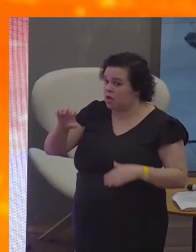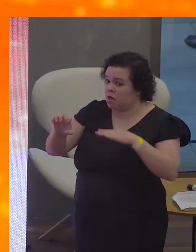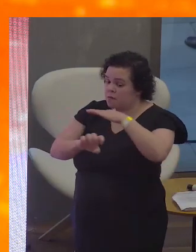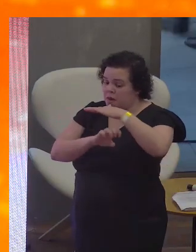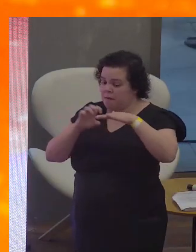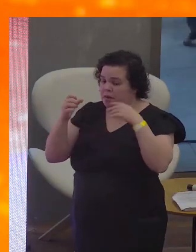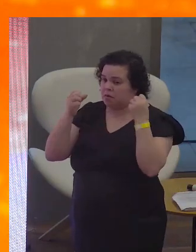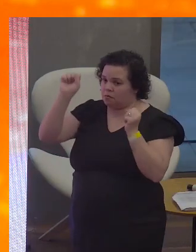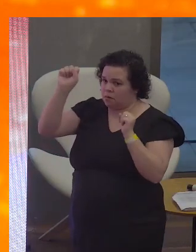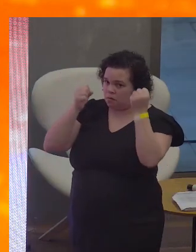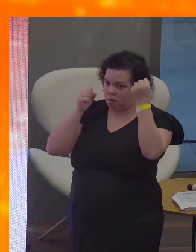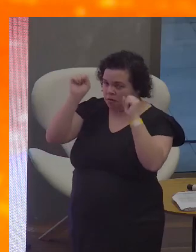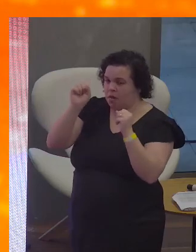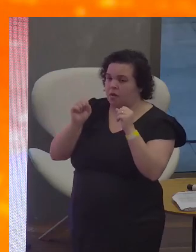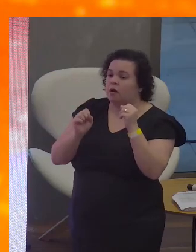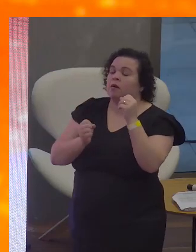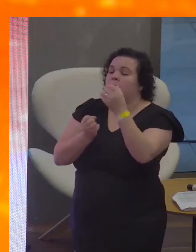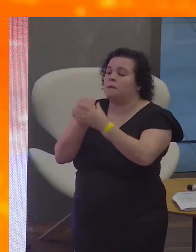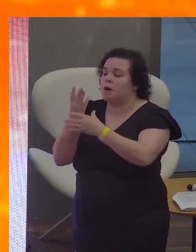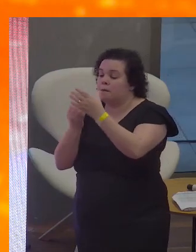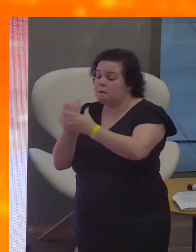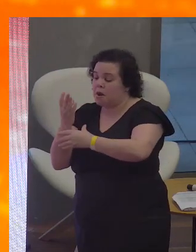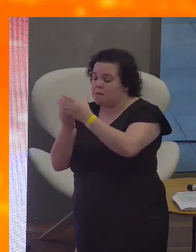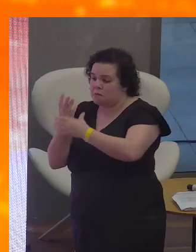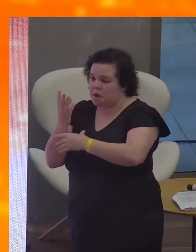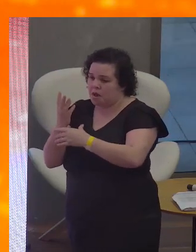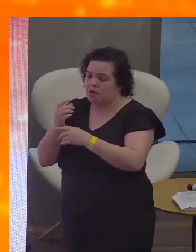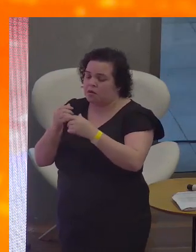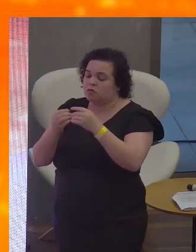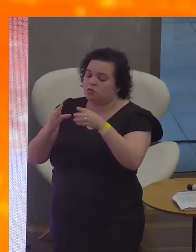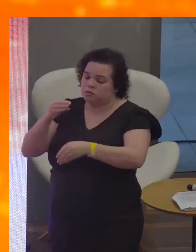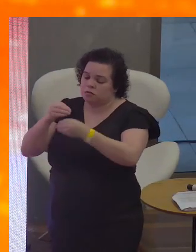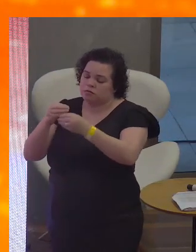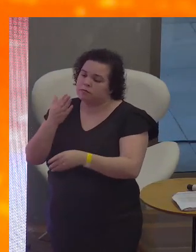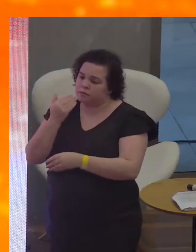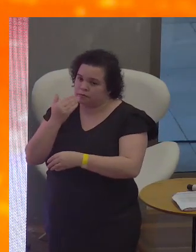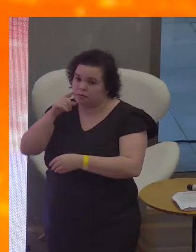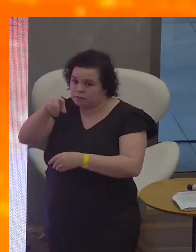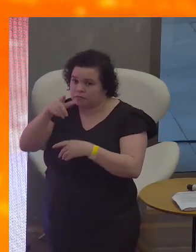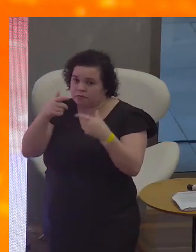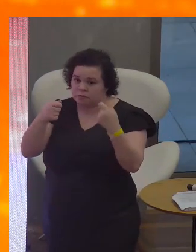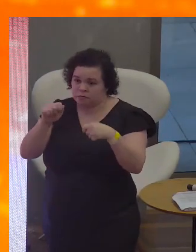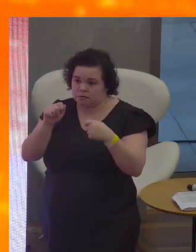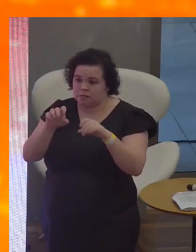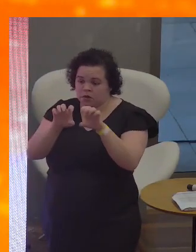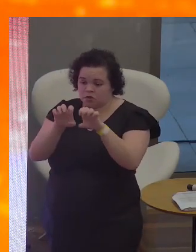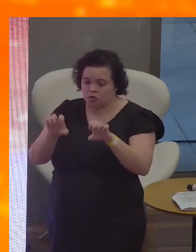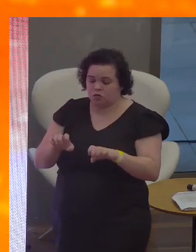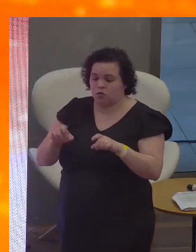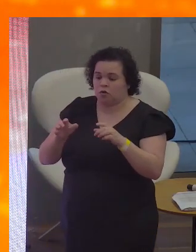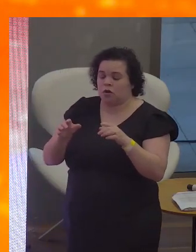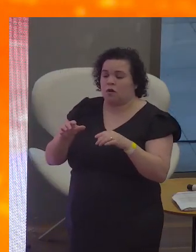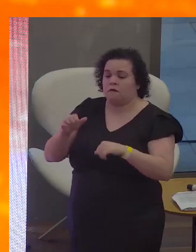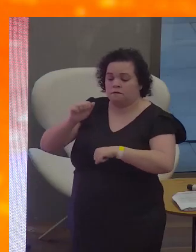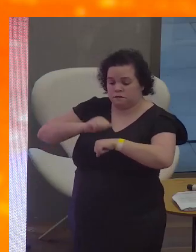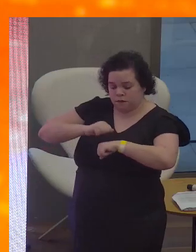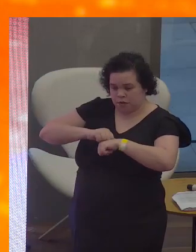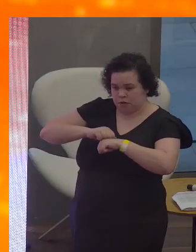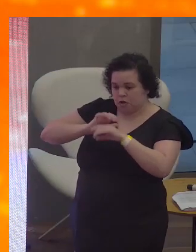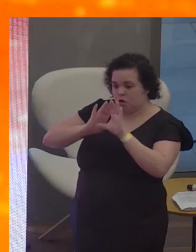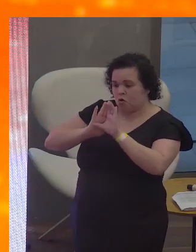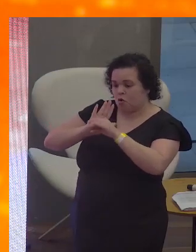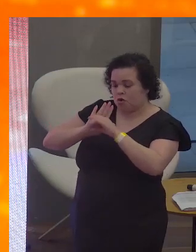operador, tá, capacitado a produzir os suplementos alimentares, que você possua estrutura física com conceito de